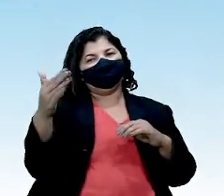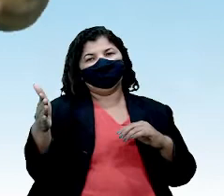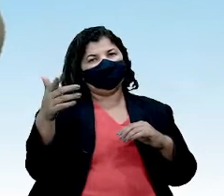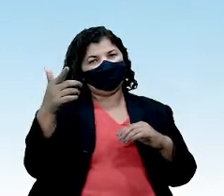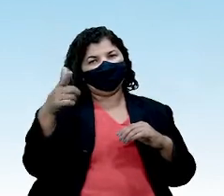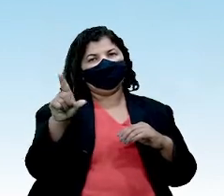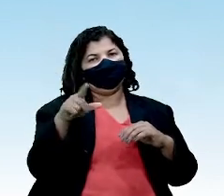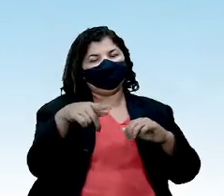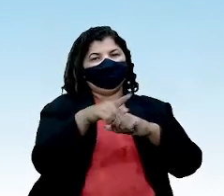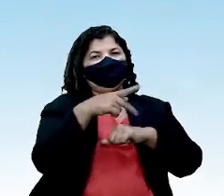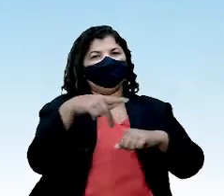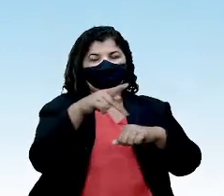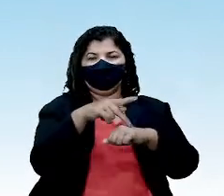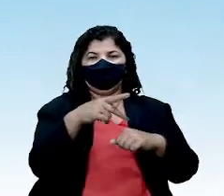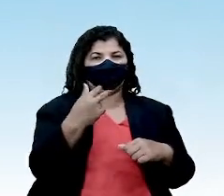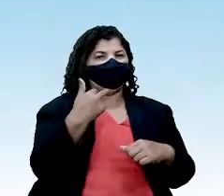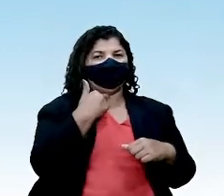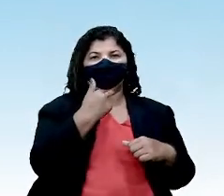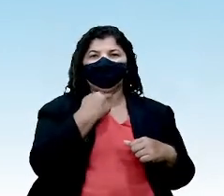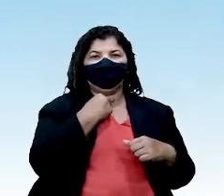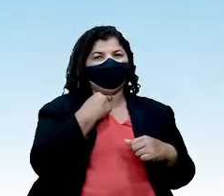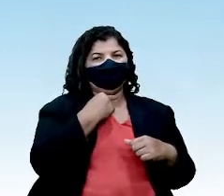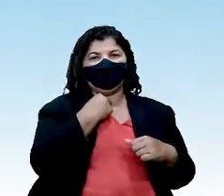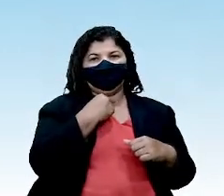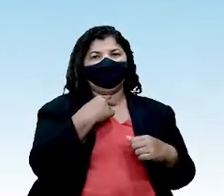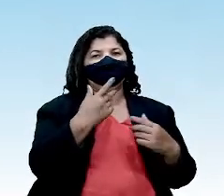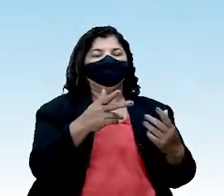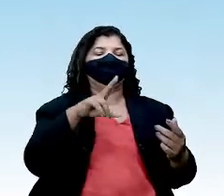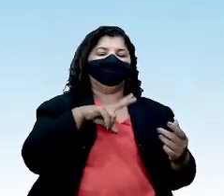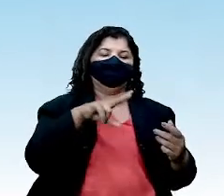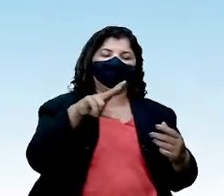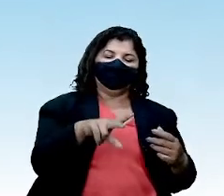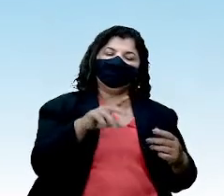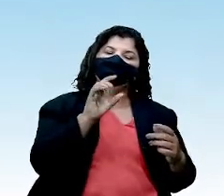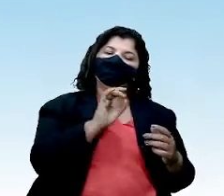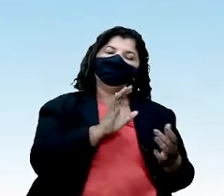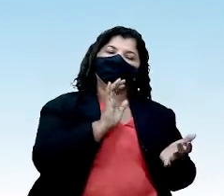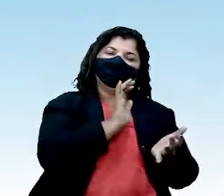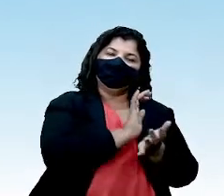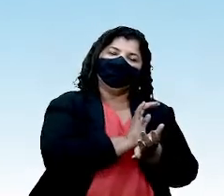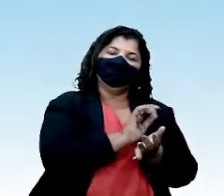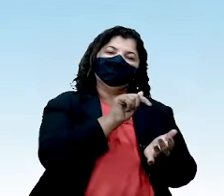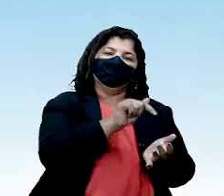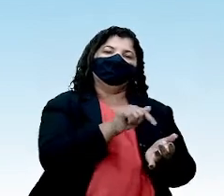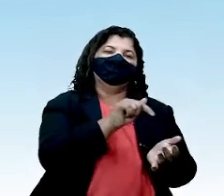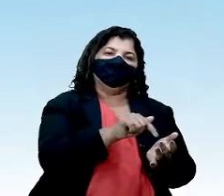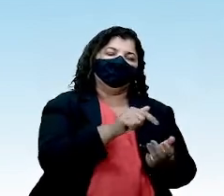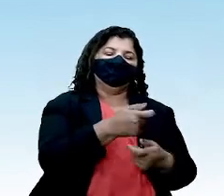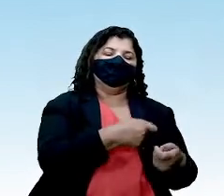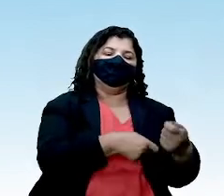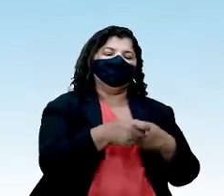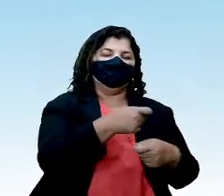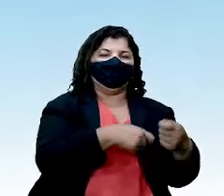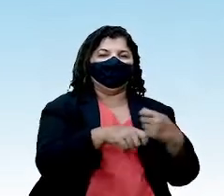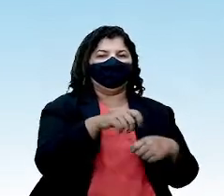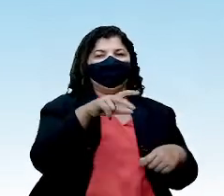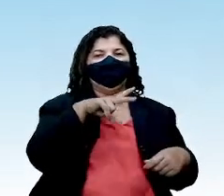os colonos portugueses, só podia comerciar com Portugal.